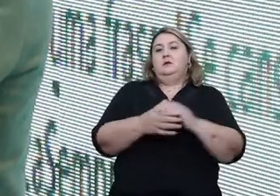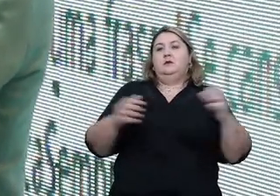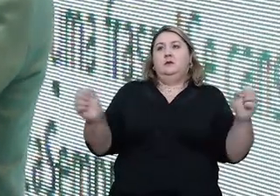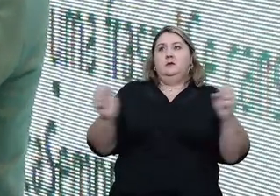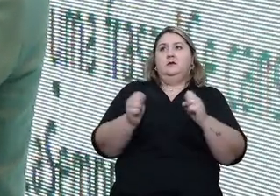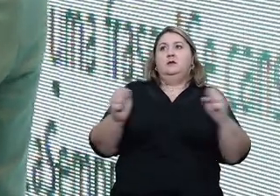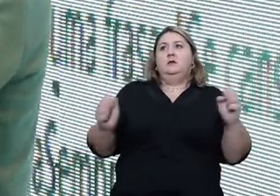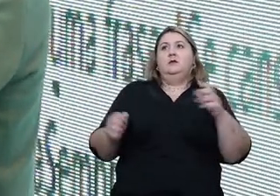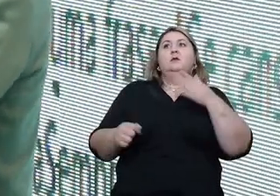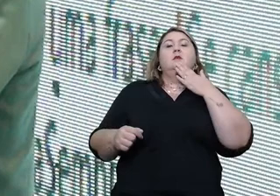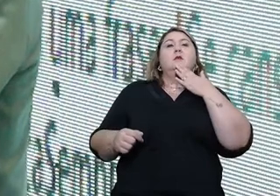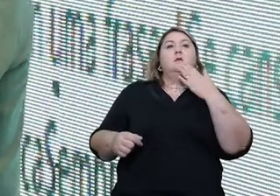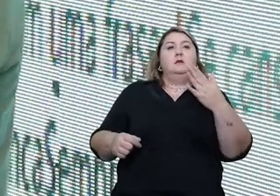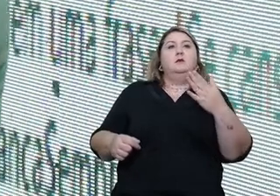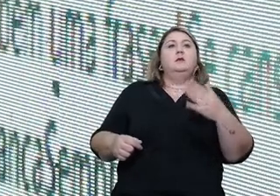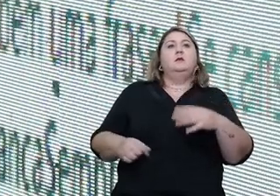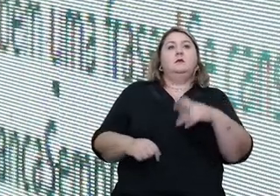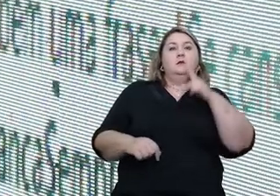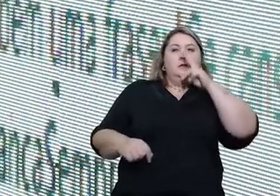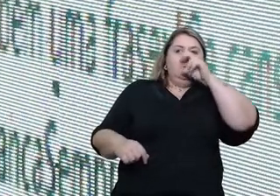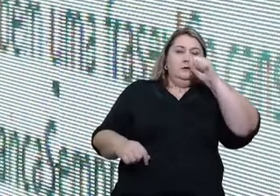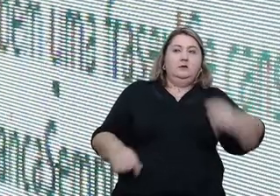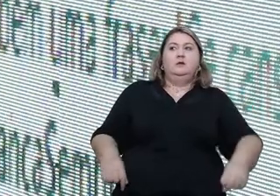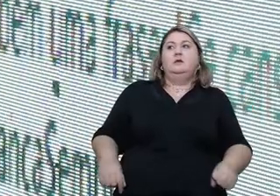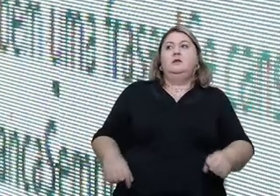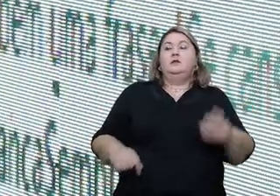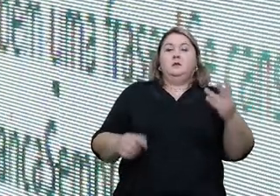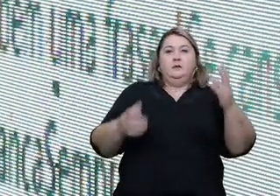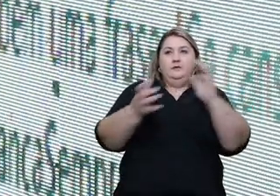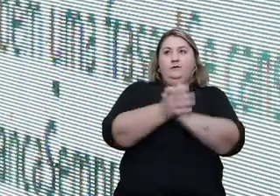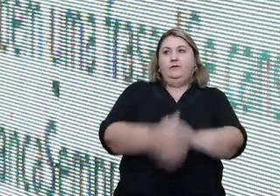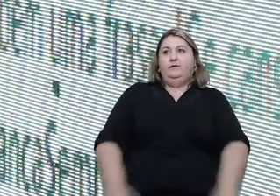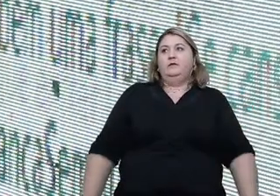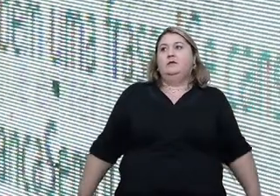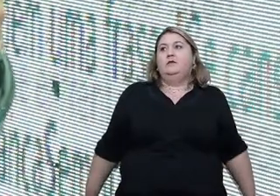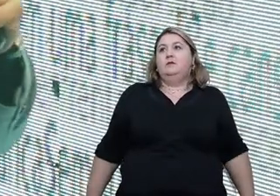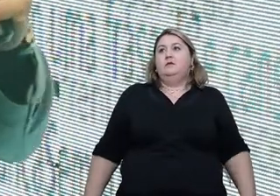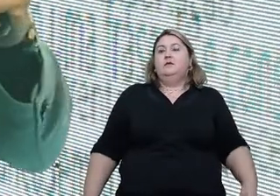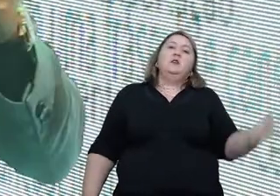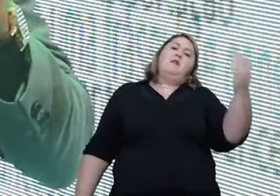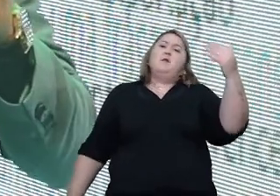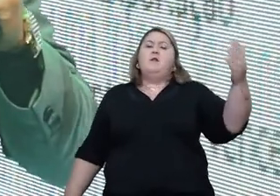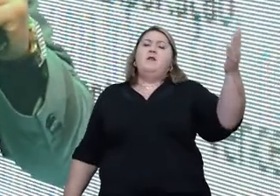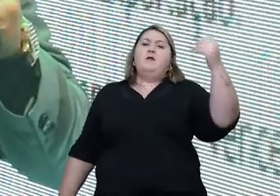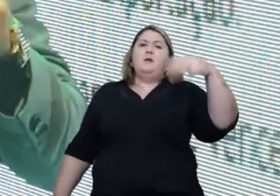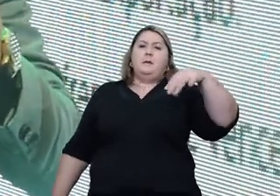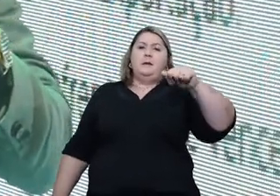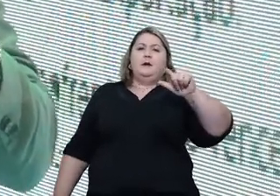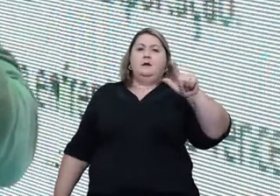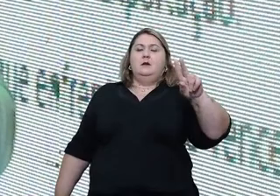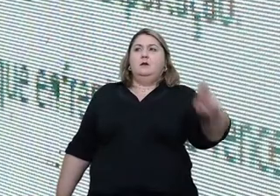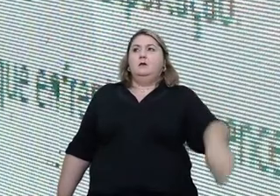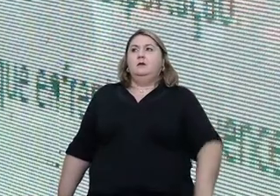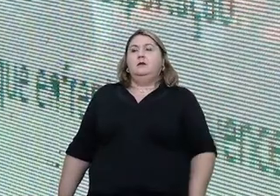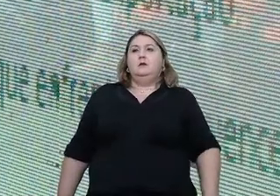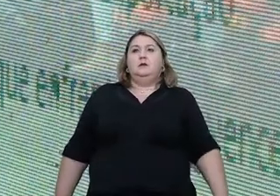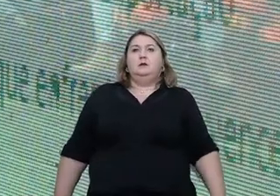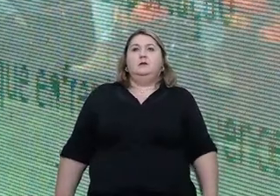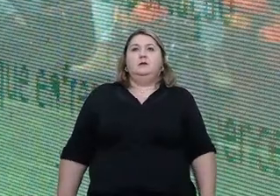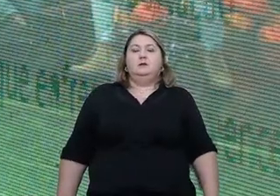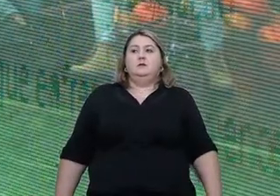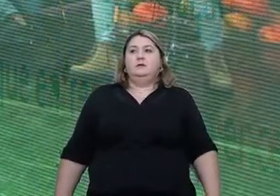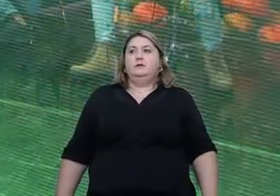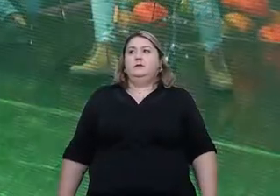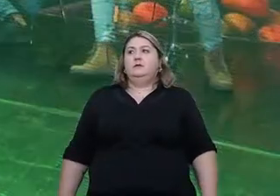sanfoneiro aqui. Depois você vai ter que puxar um acorde aí, chonado para a esposa, hein? Tá bom? Bora então, Vitor e Malu, banda fé!